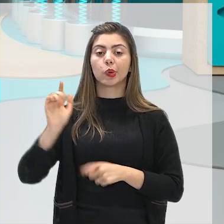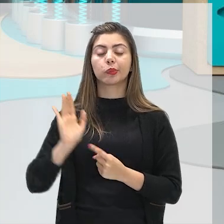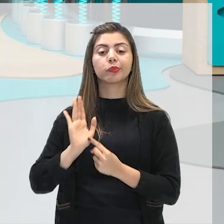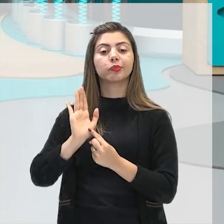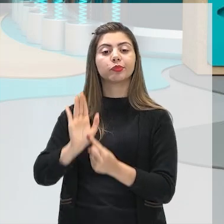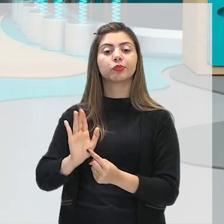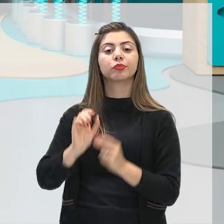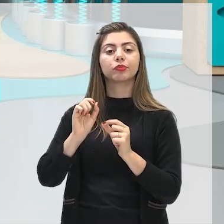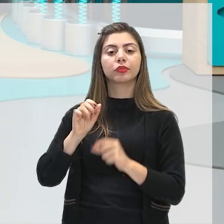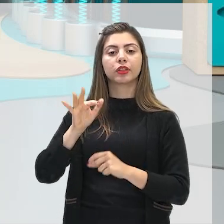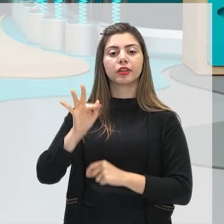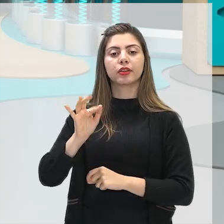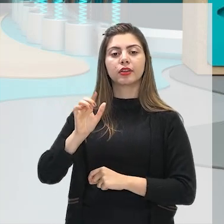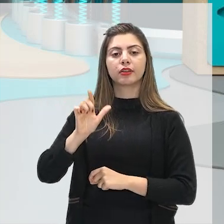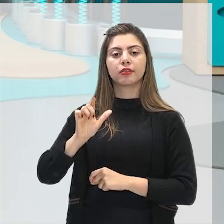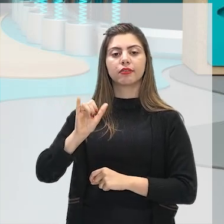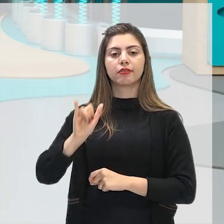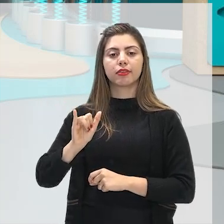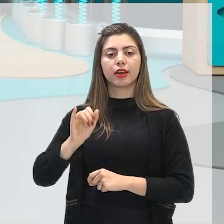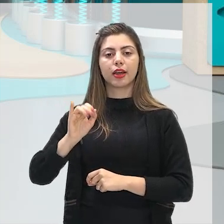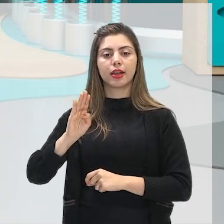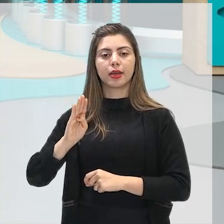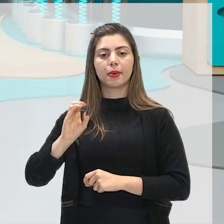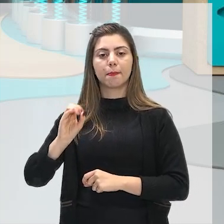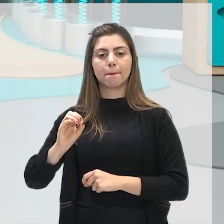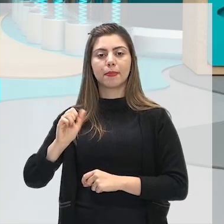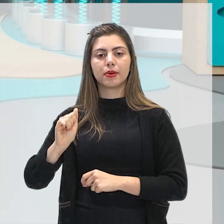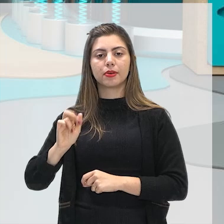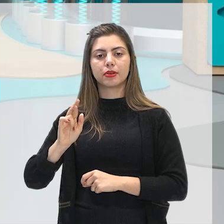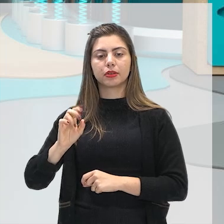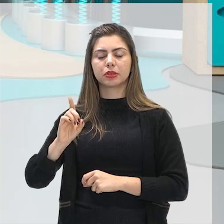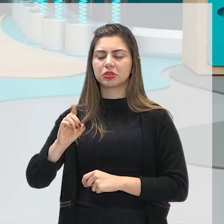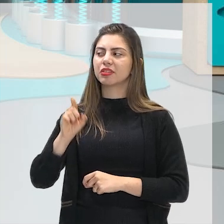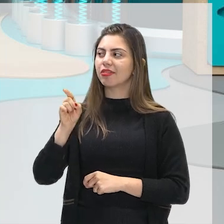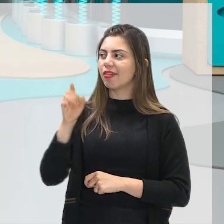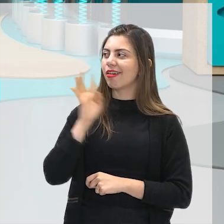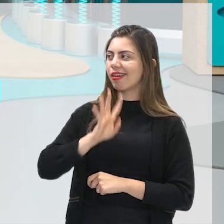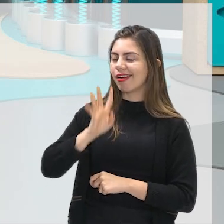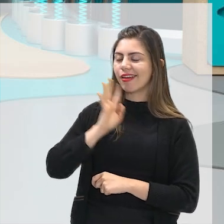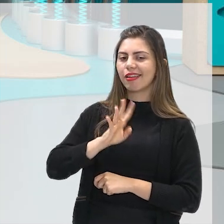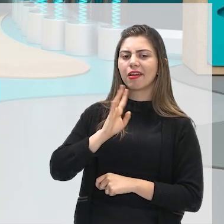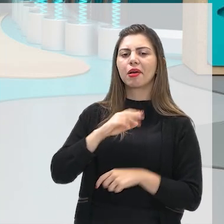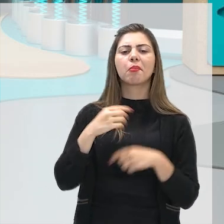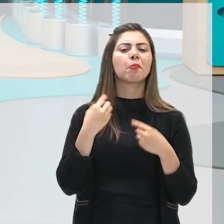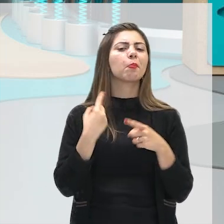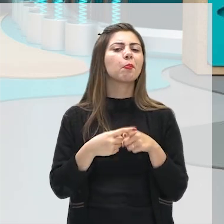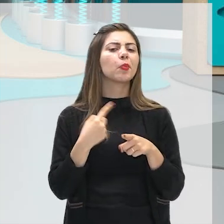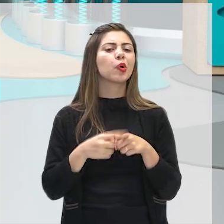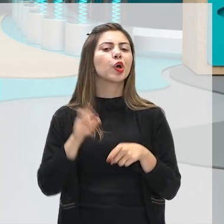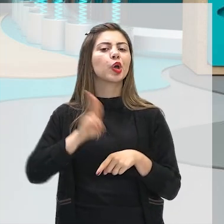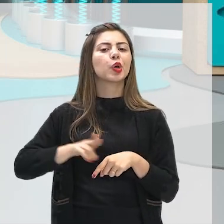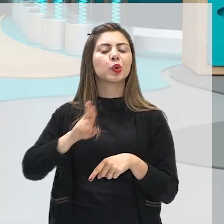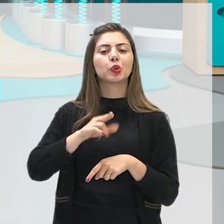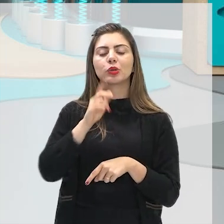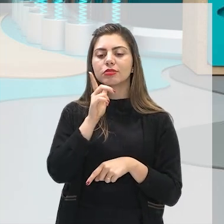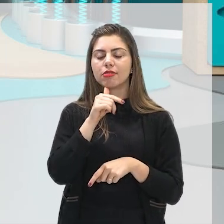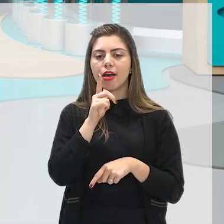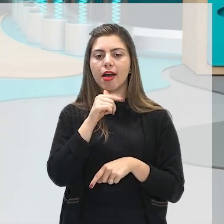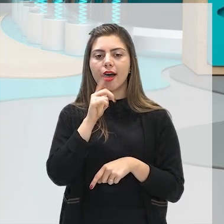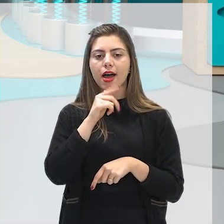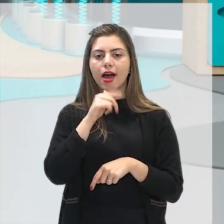o flybird. Esse é super interessante, né, porque ele utiliza a água, né,